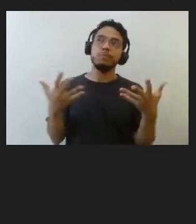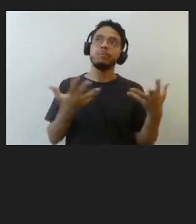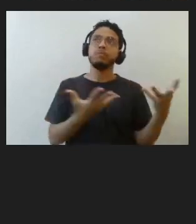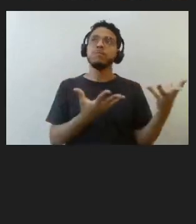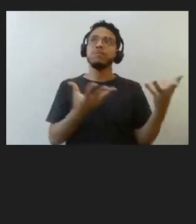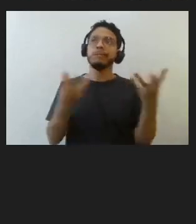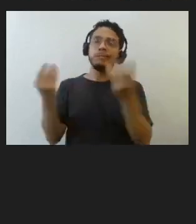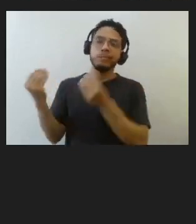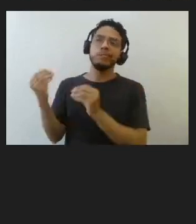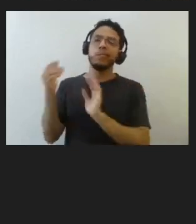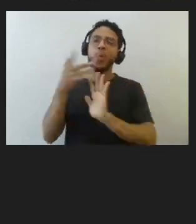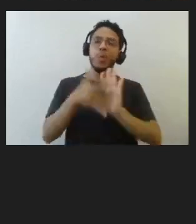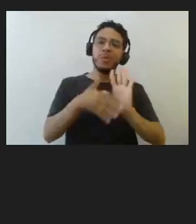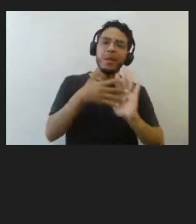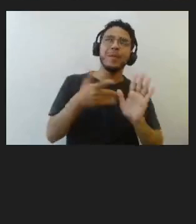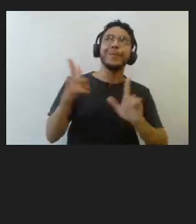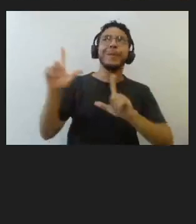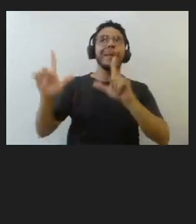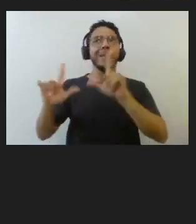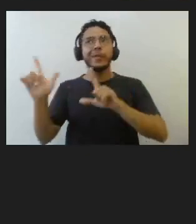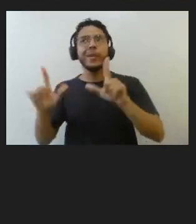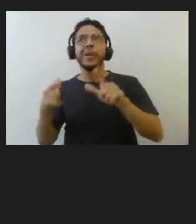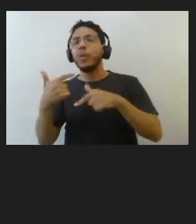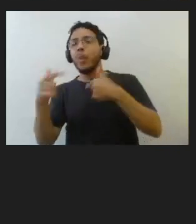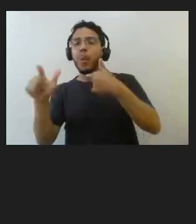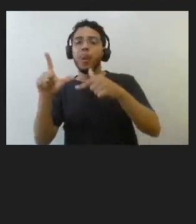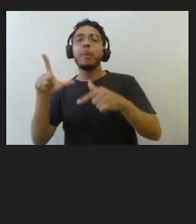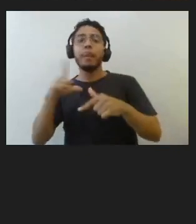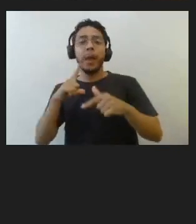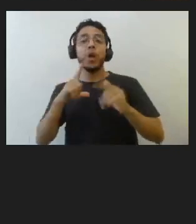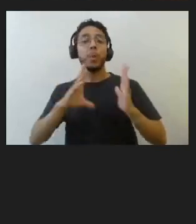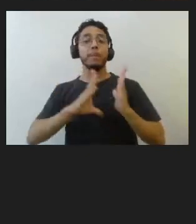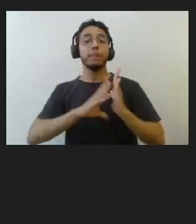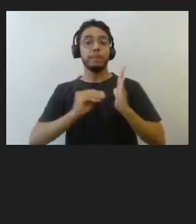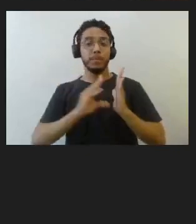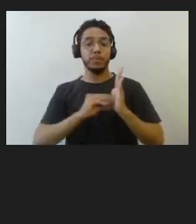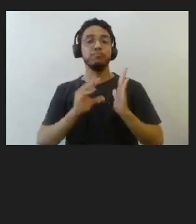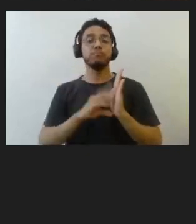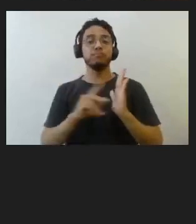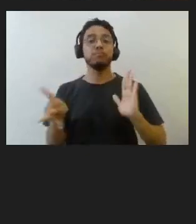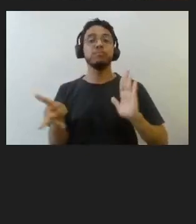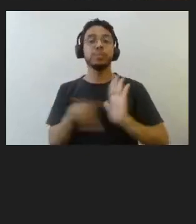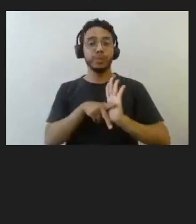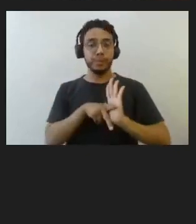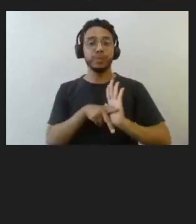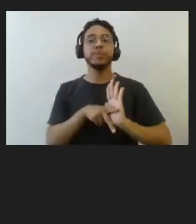para televisão, os profissionais, eles têm um formato de